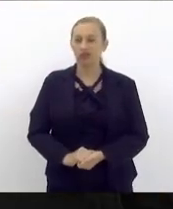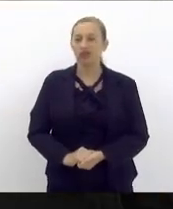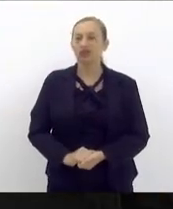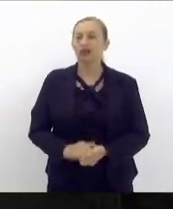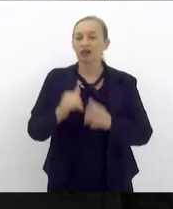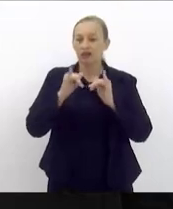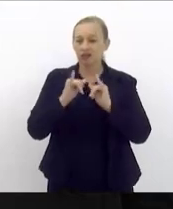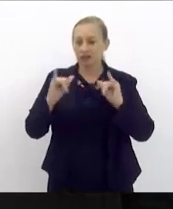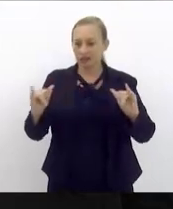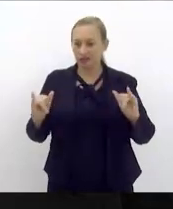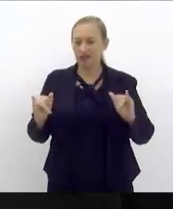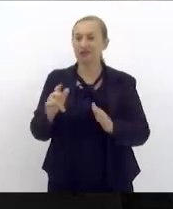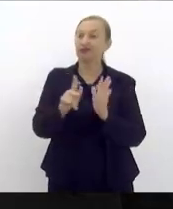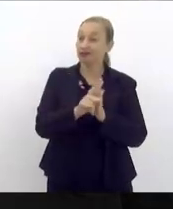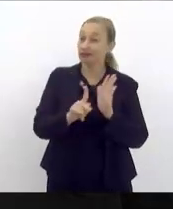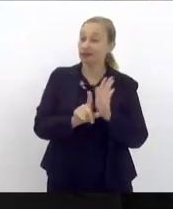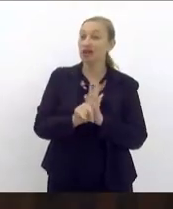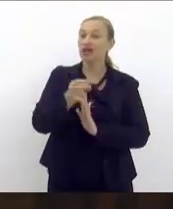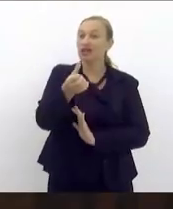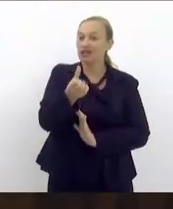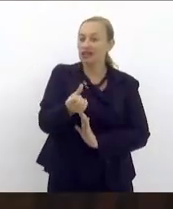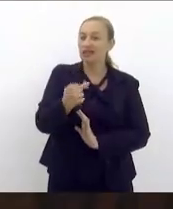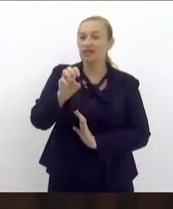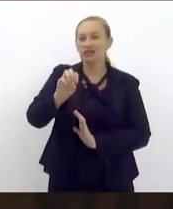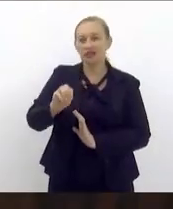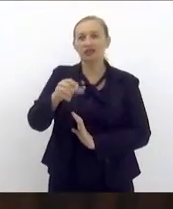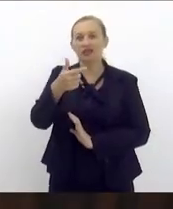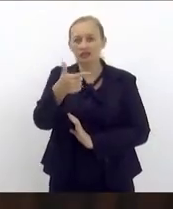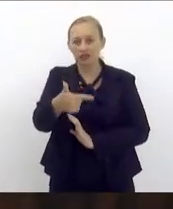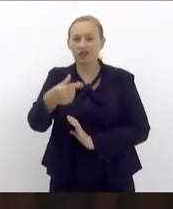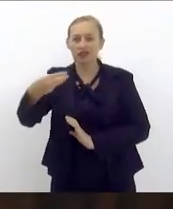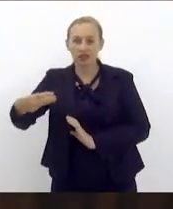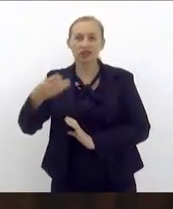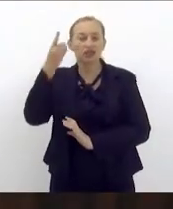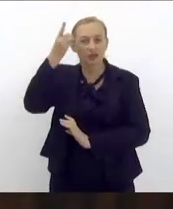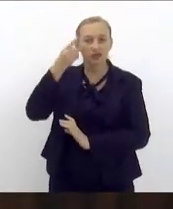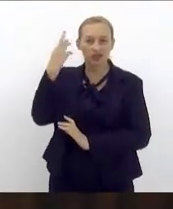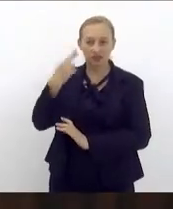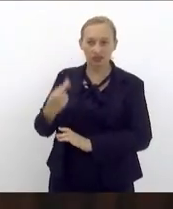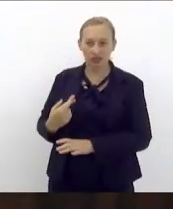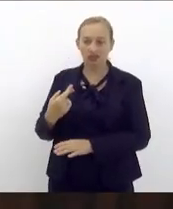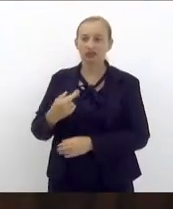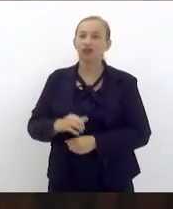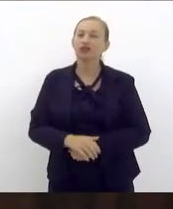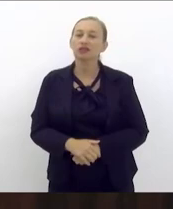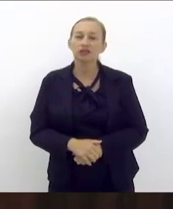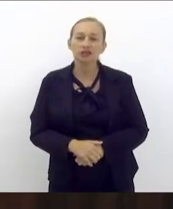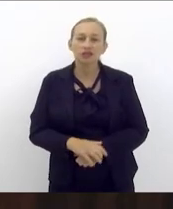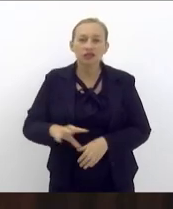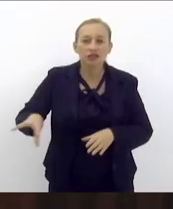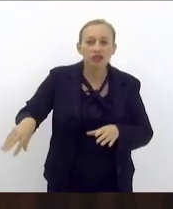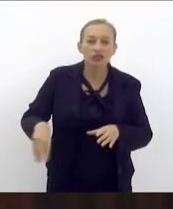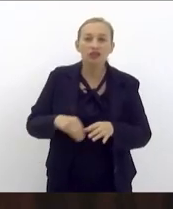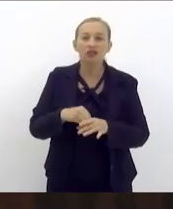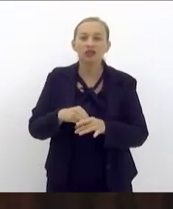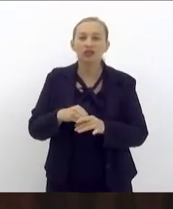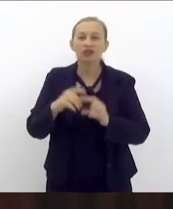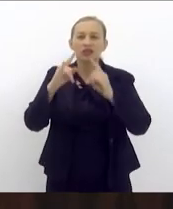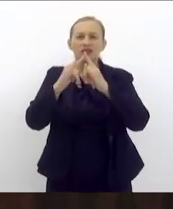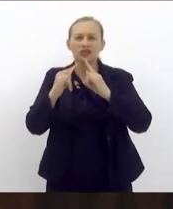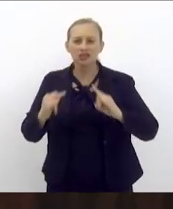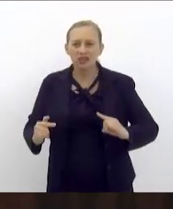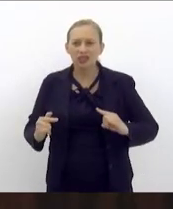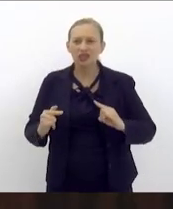anuncia o projeto de lei 6023 de autoria da deputada Renata Souza que institui a implementação de tendas Violetas